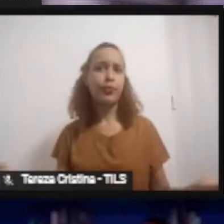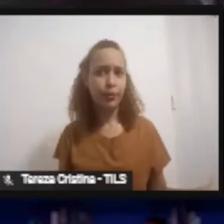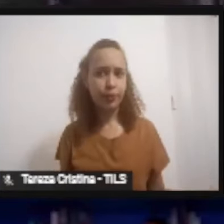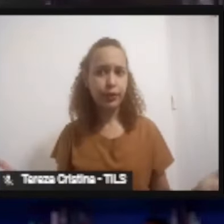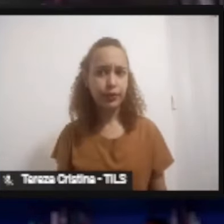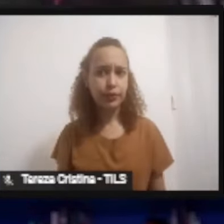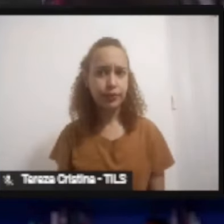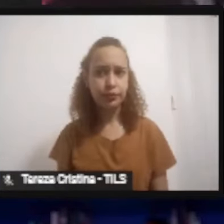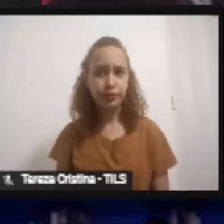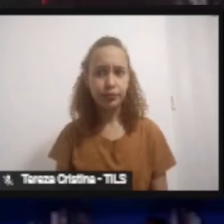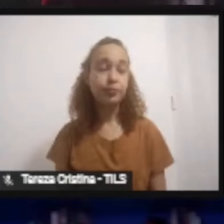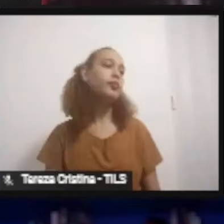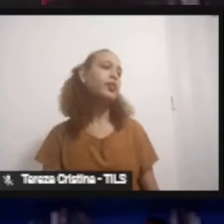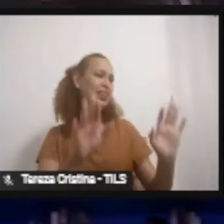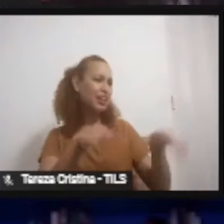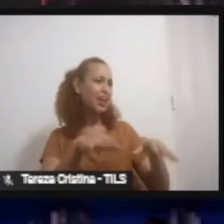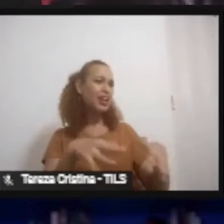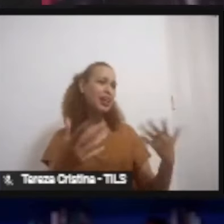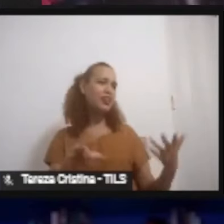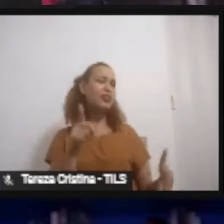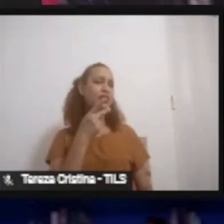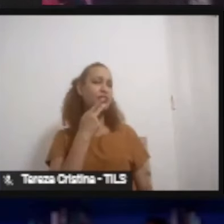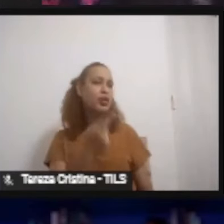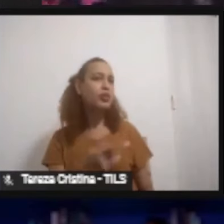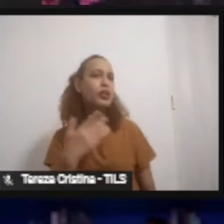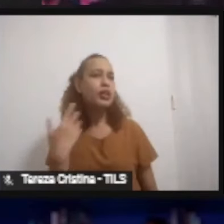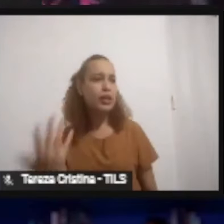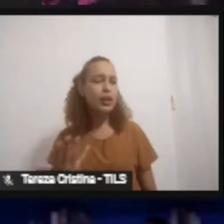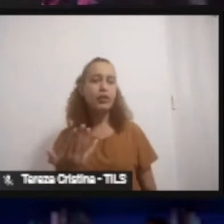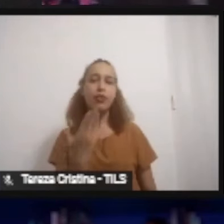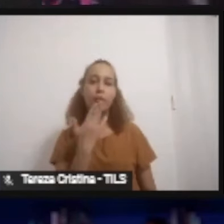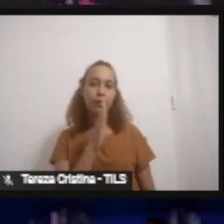né? O que você fala, você